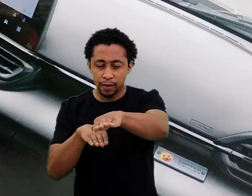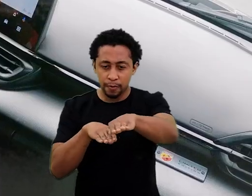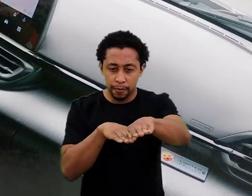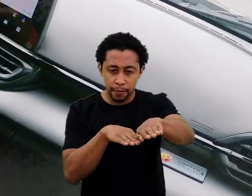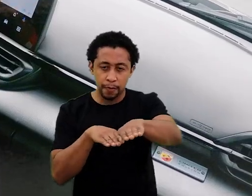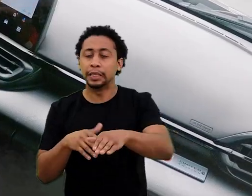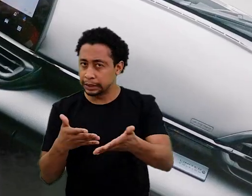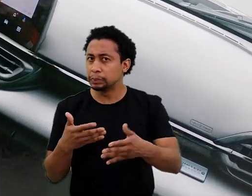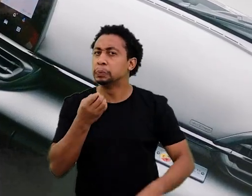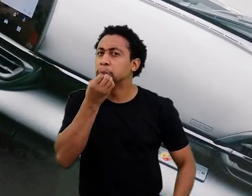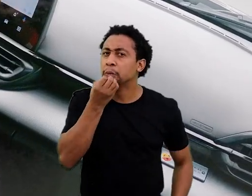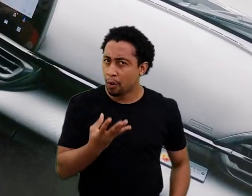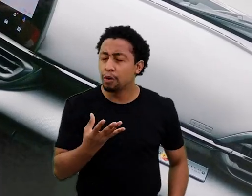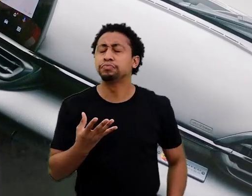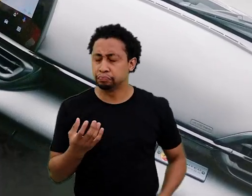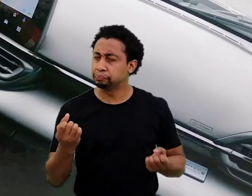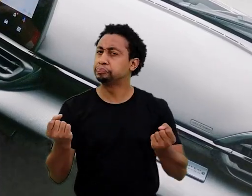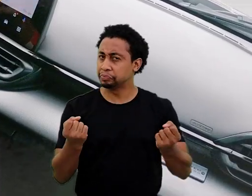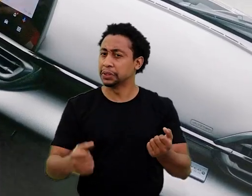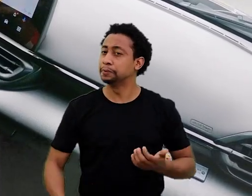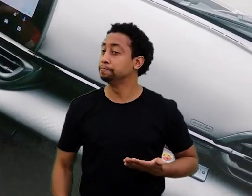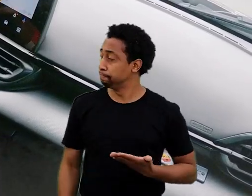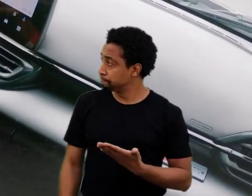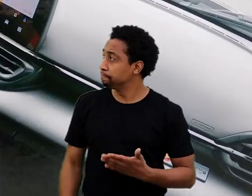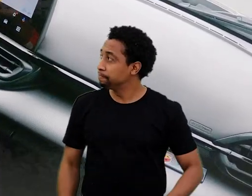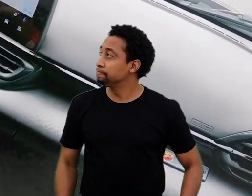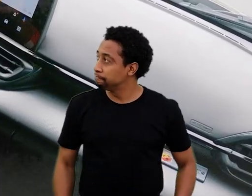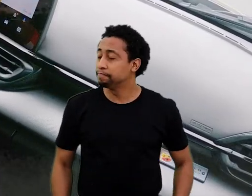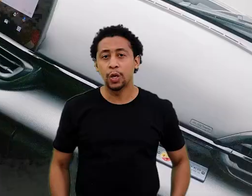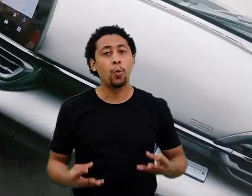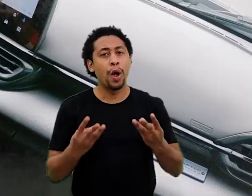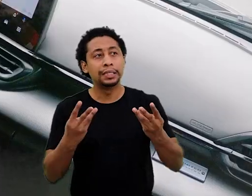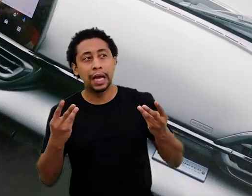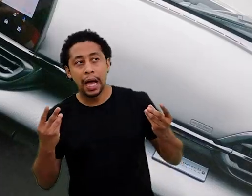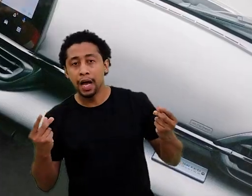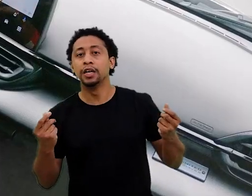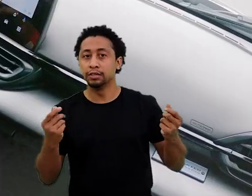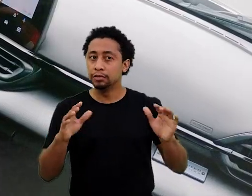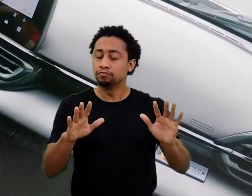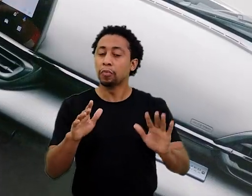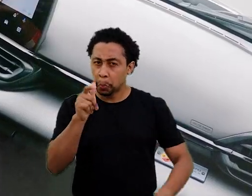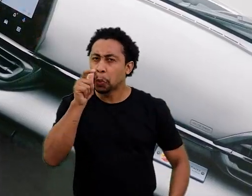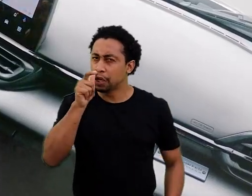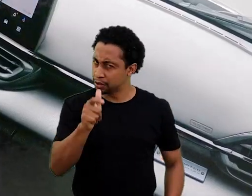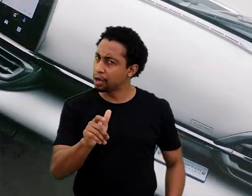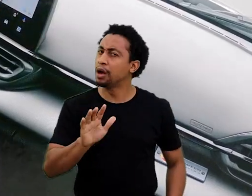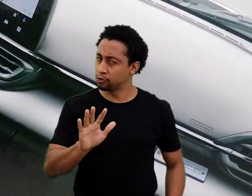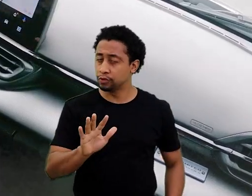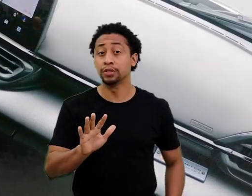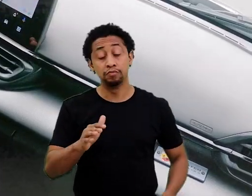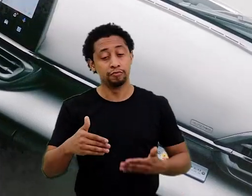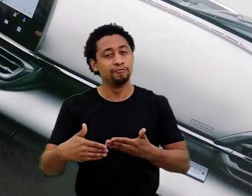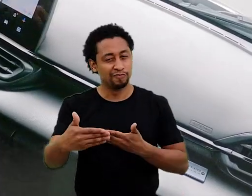é uma coisa muito interessante para um veículo dessa categoria. E entre qualidades e pênaltis, no fim é um produto bem interessante. Vai entrar aí